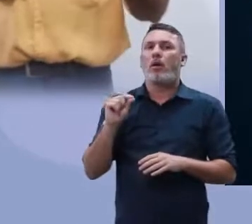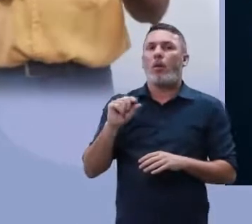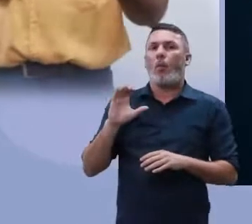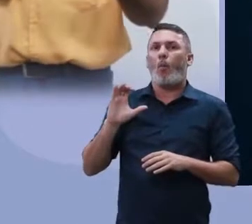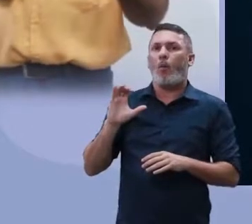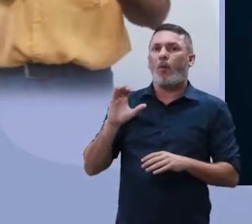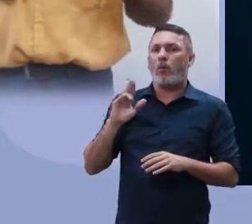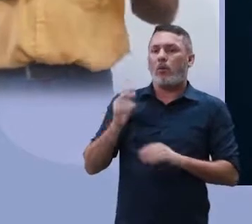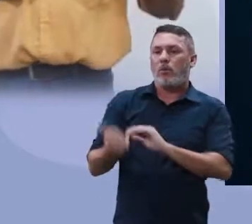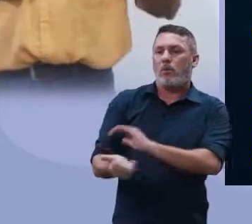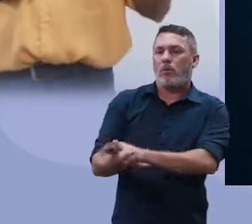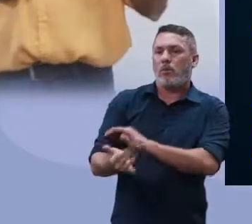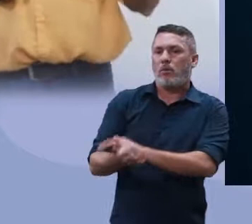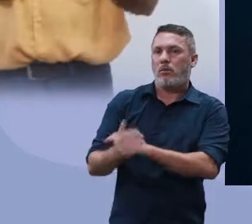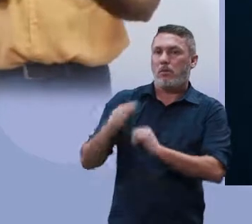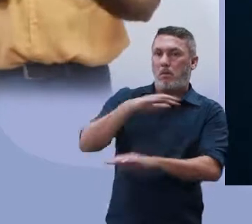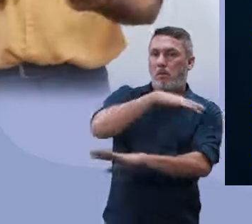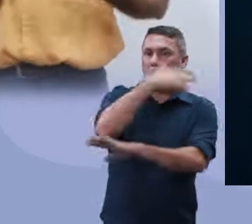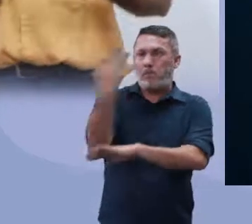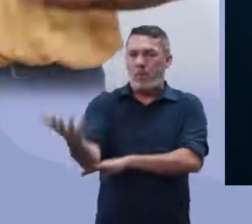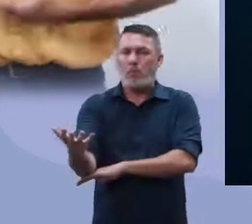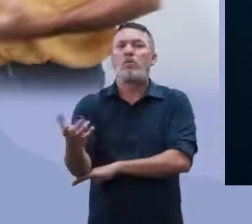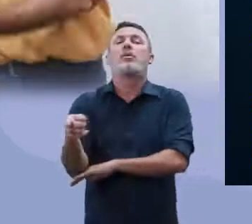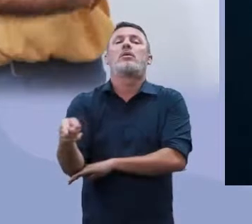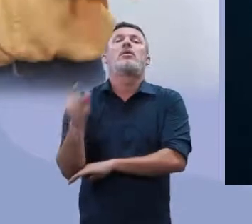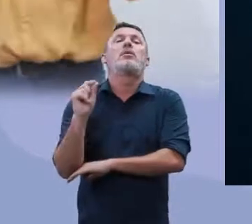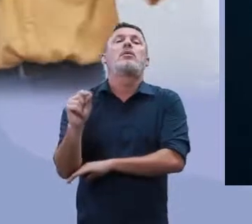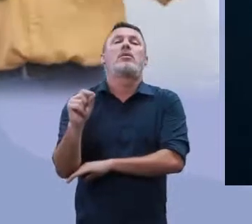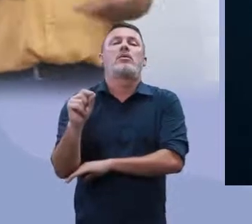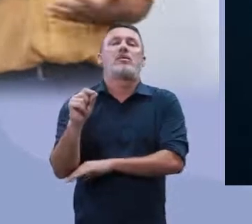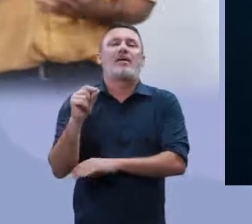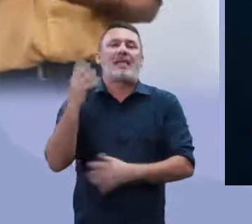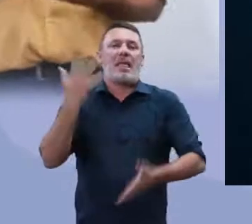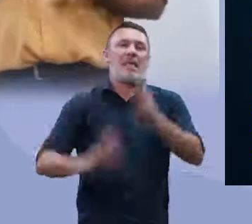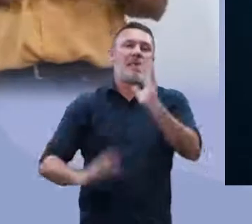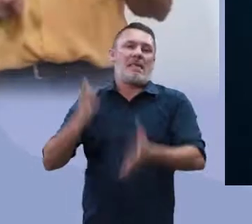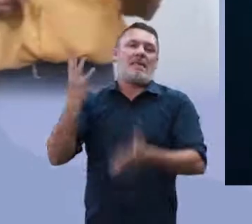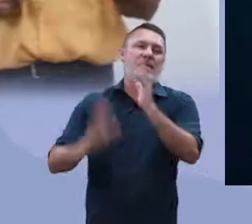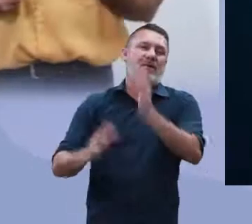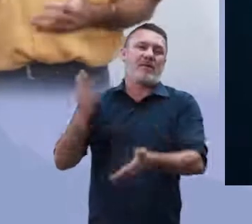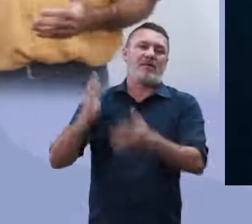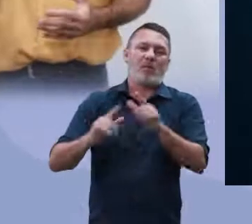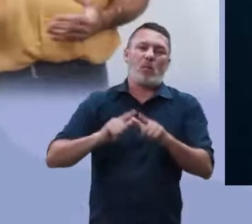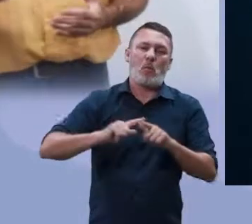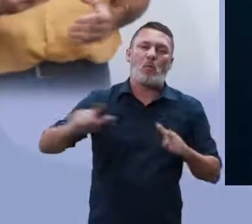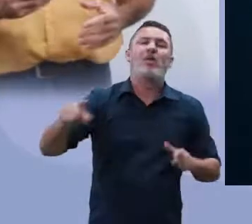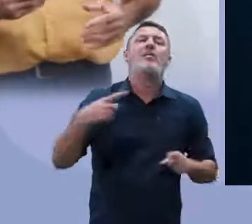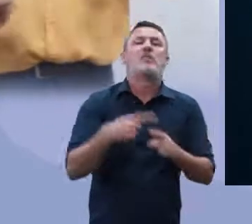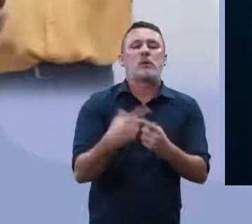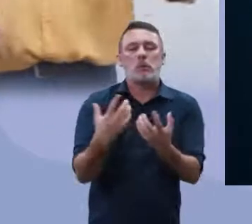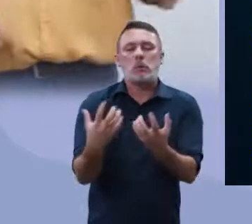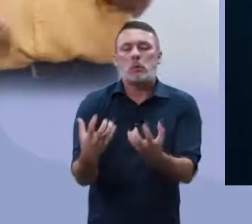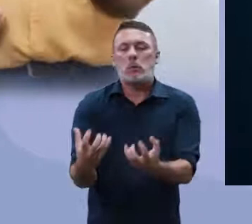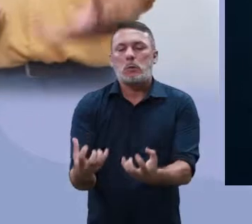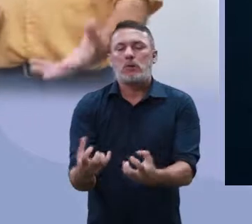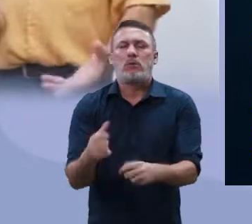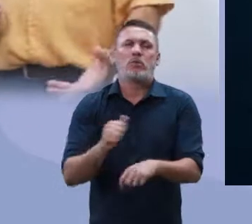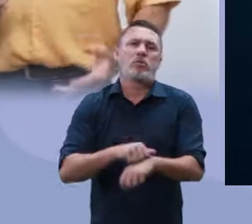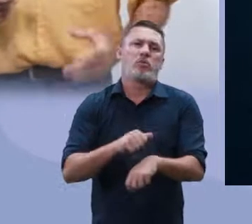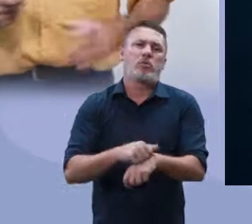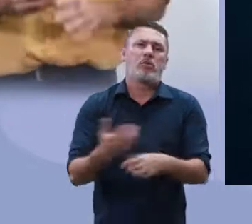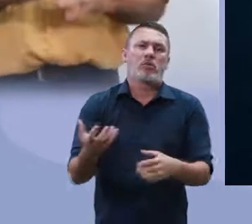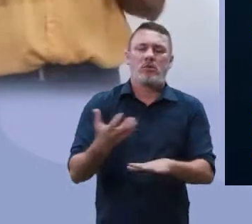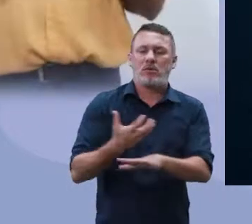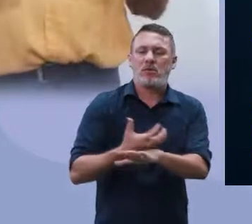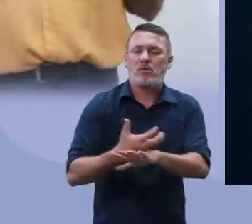logo depois, né, que eles retiram a madeira, eles promovem a queimada. A queimada empobrece o solo sofre